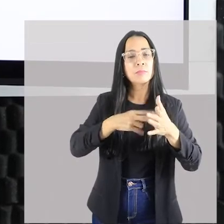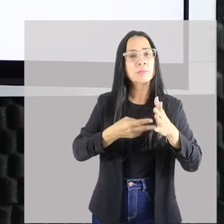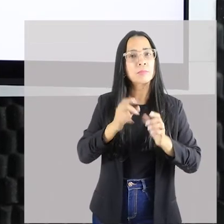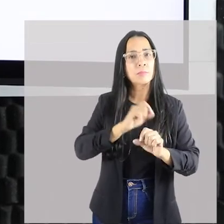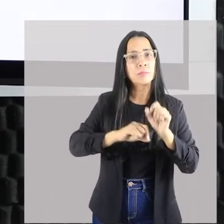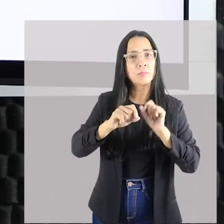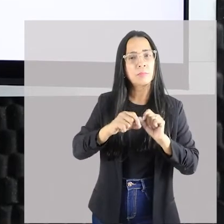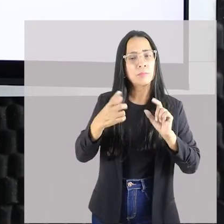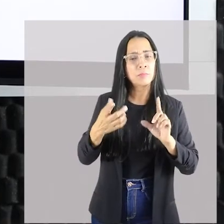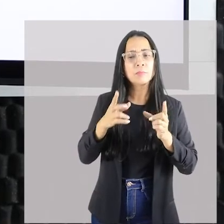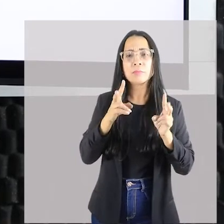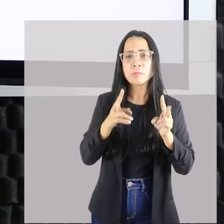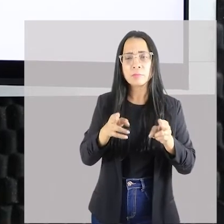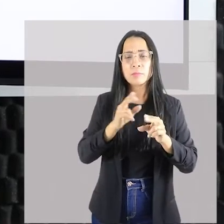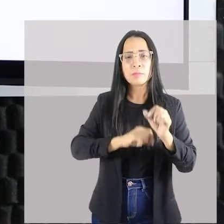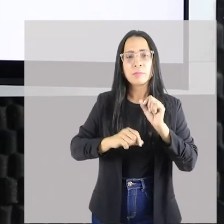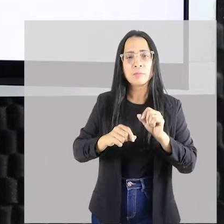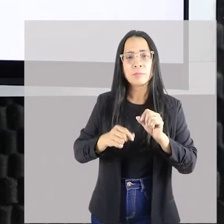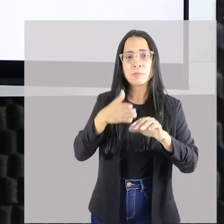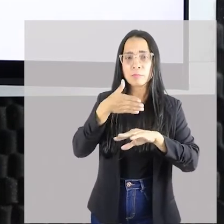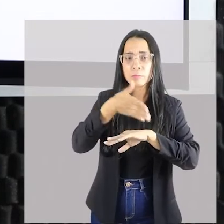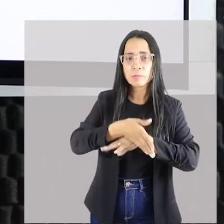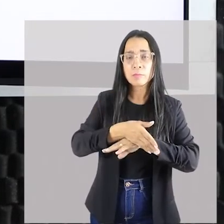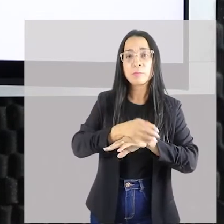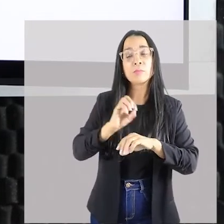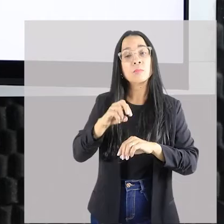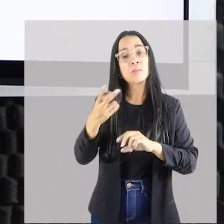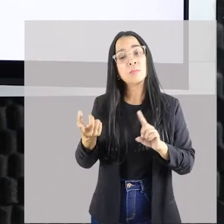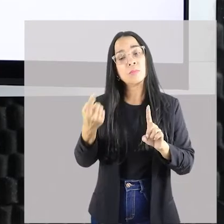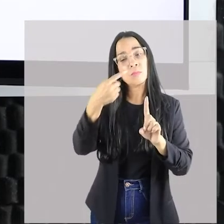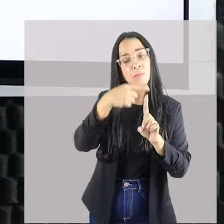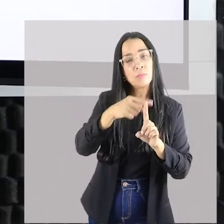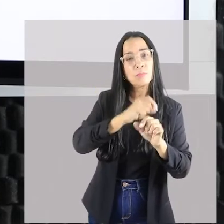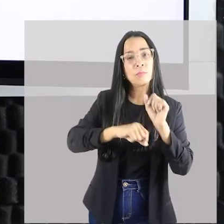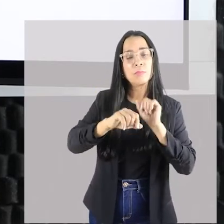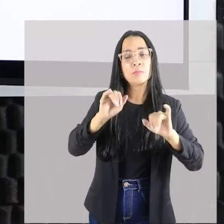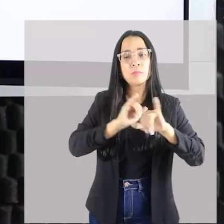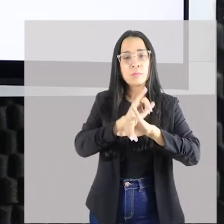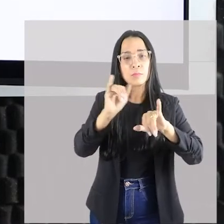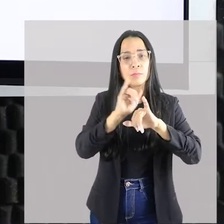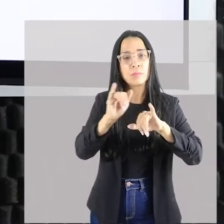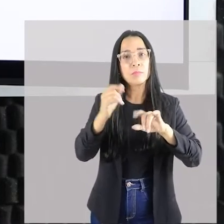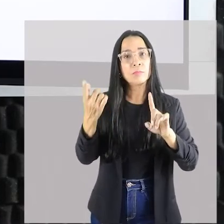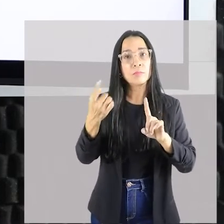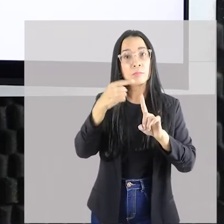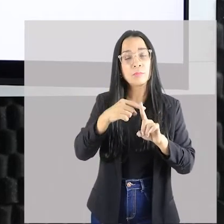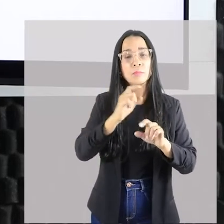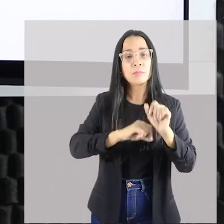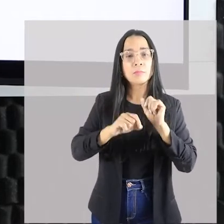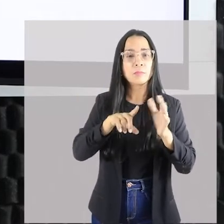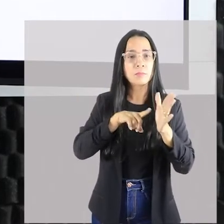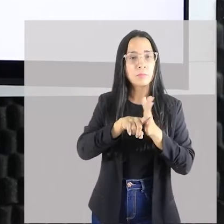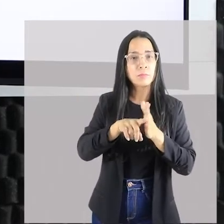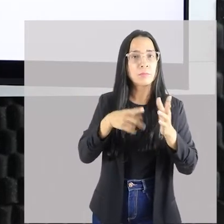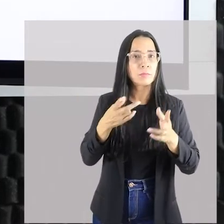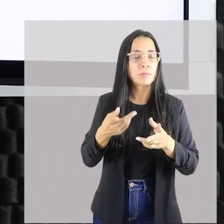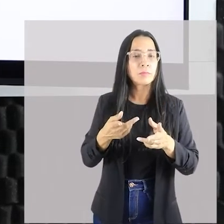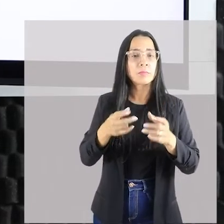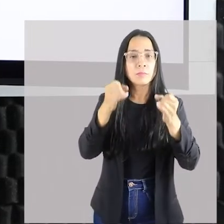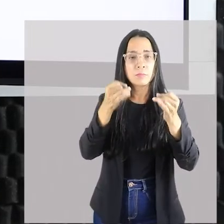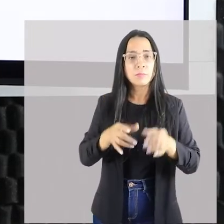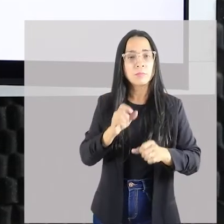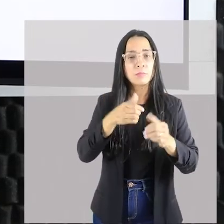né, pra gente a mesma coisa. Eu vou estar inserindo ou adicionando ali uma informação a mais. E a questão já falou pra ti que